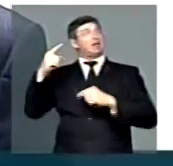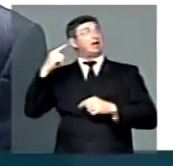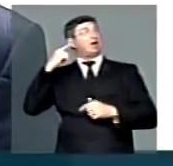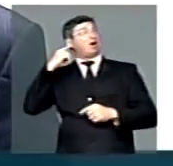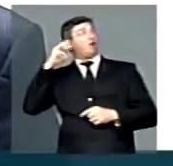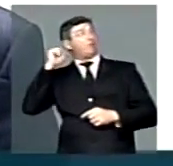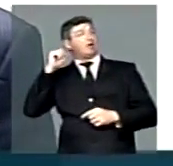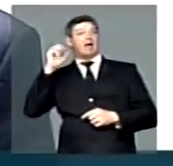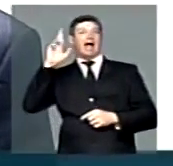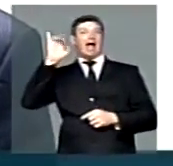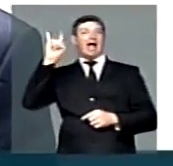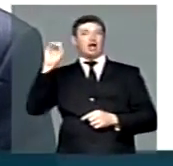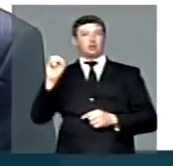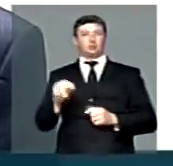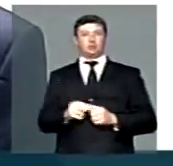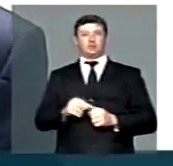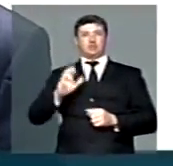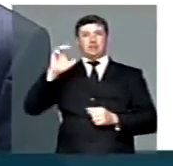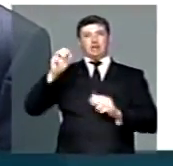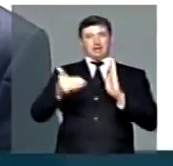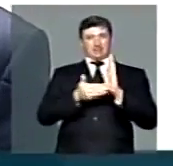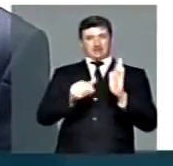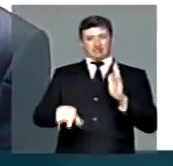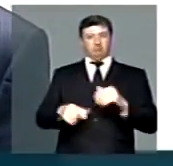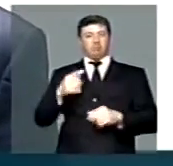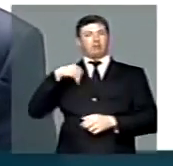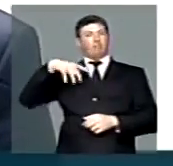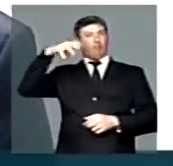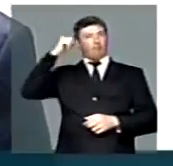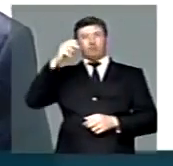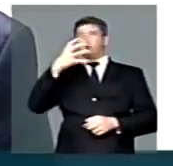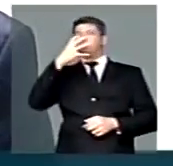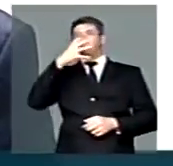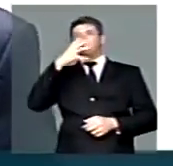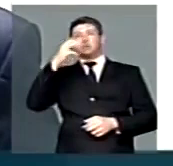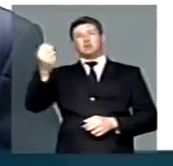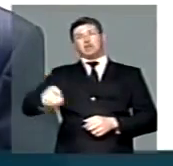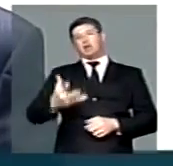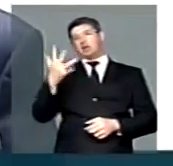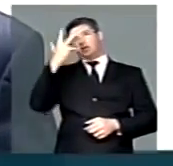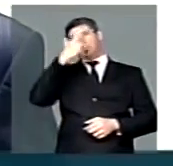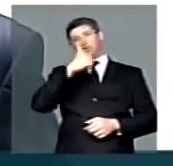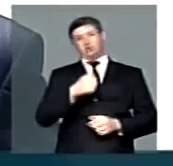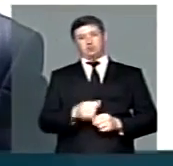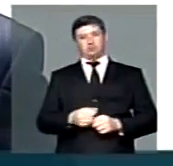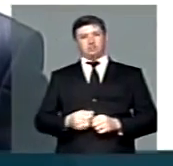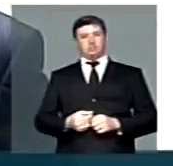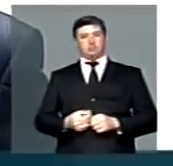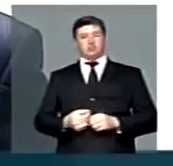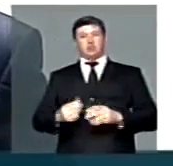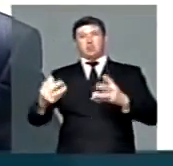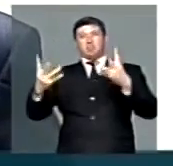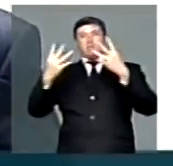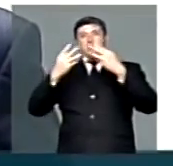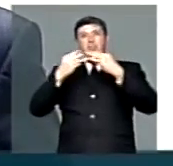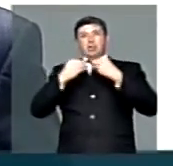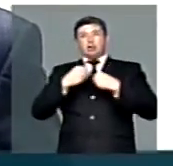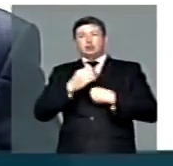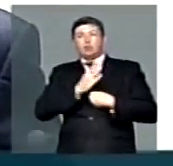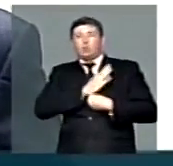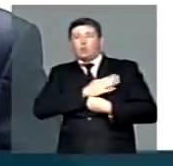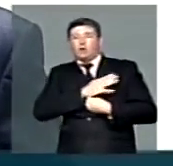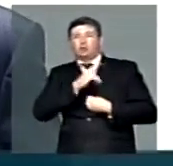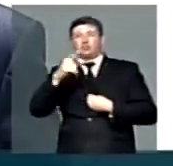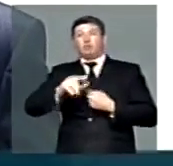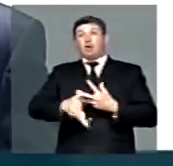Câmara, ouvindo atentamente seu belo discurso, mexendo mais uma vez com os corações,